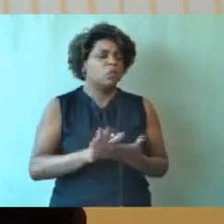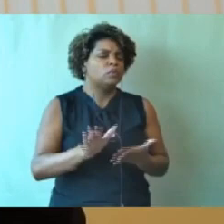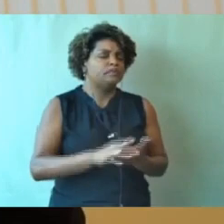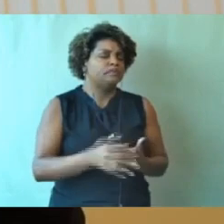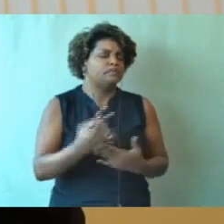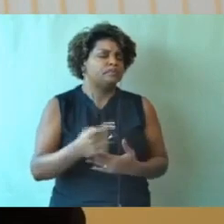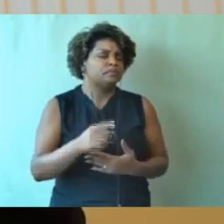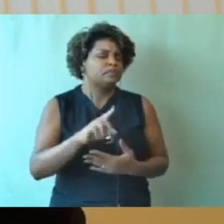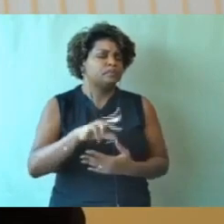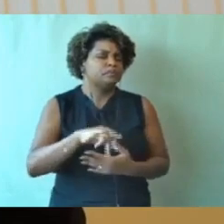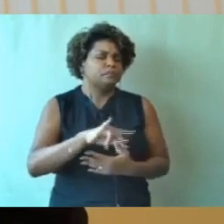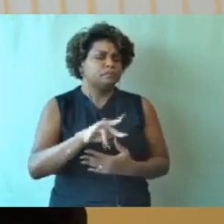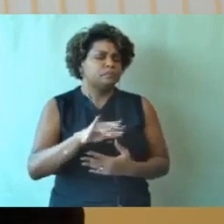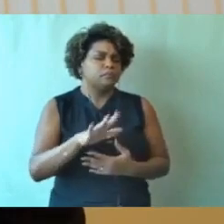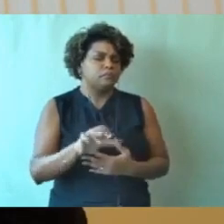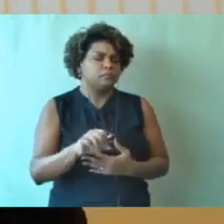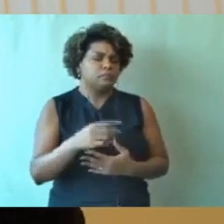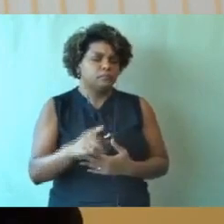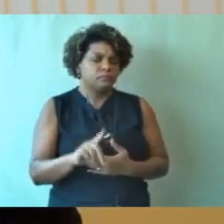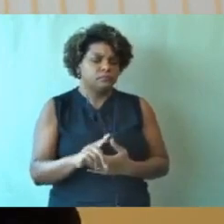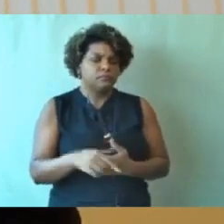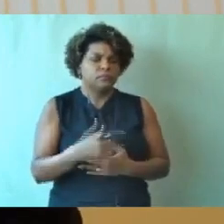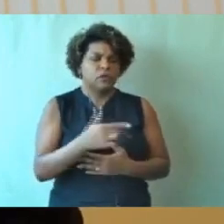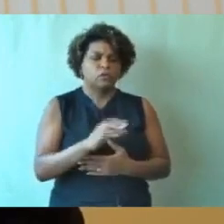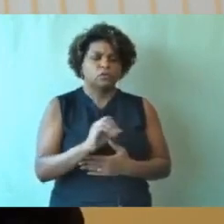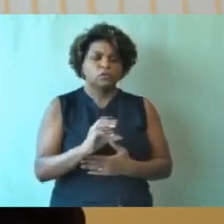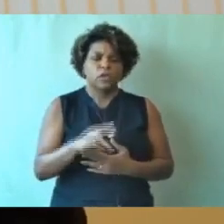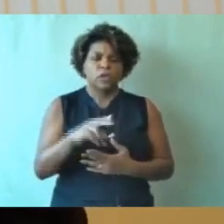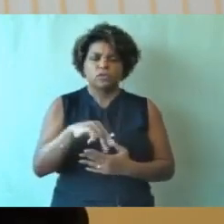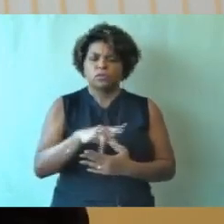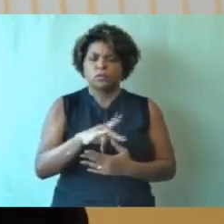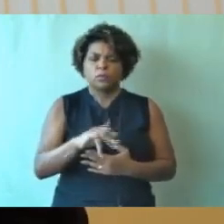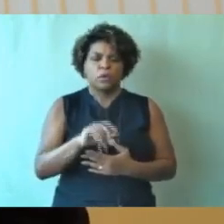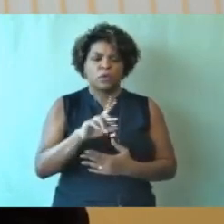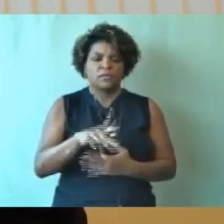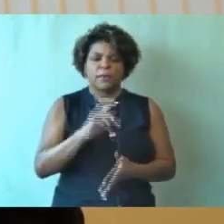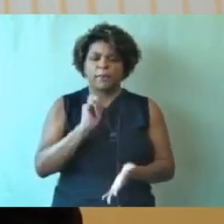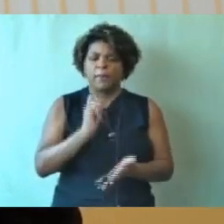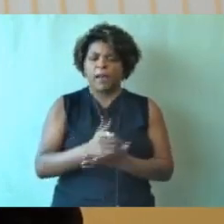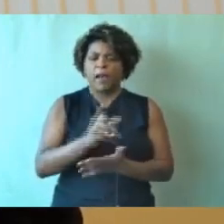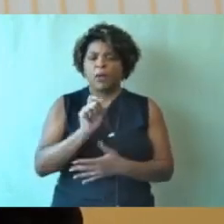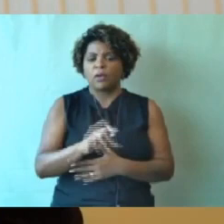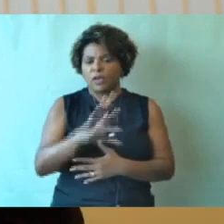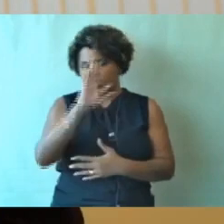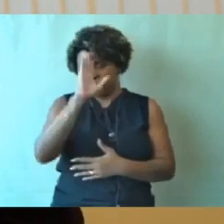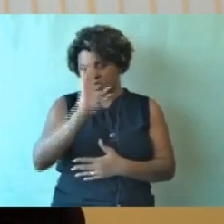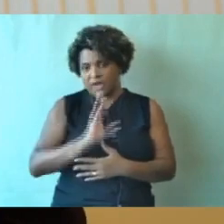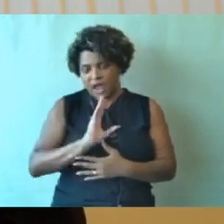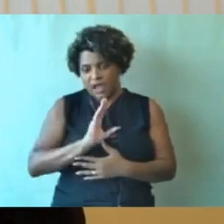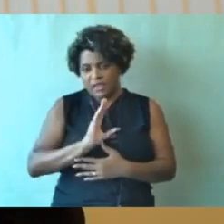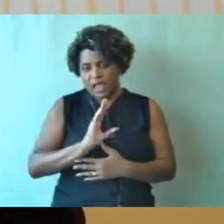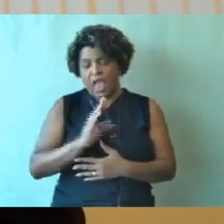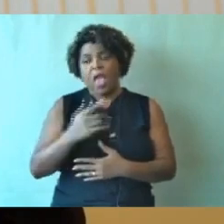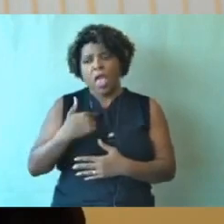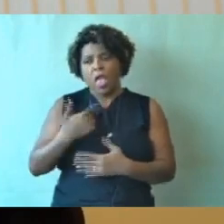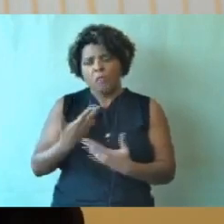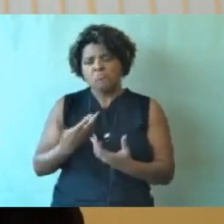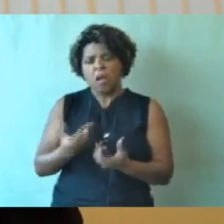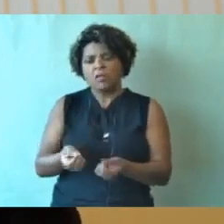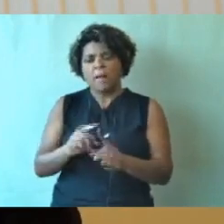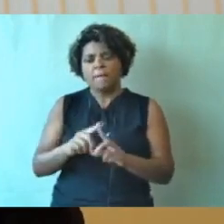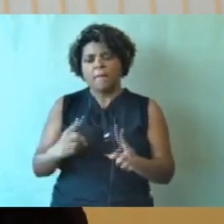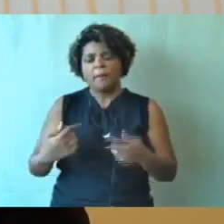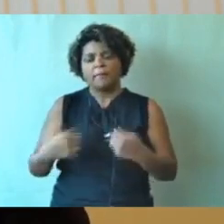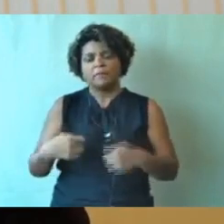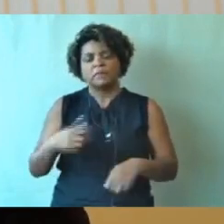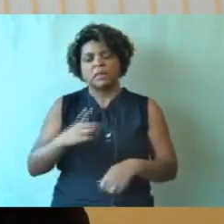200 milhões é para pagar a gratuidade. E não estou contra a gratuidade. Só tem que ver dinheiro público para isso. Quando fez a